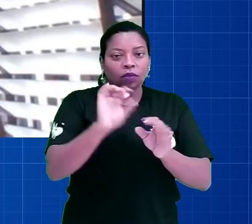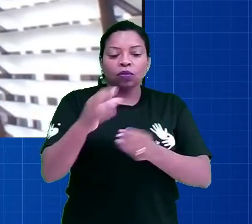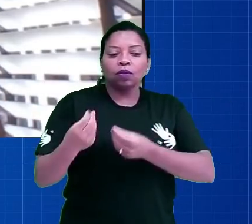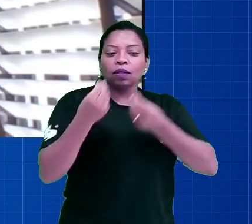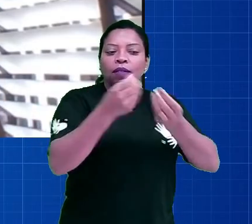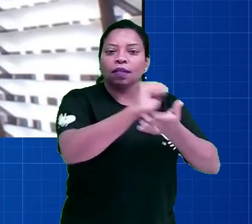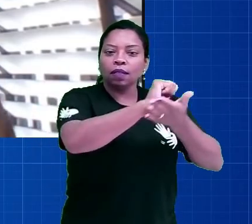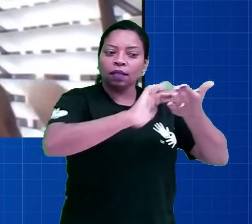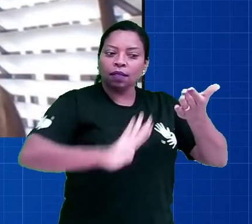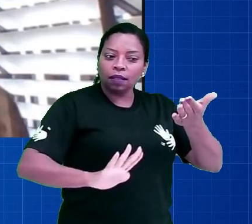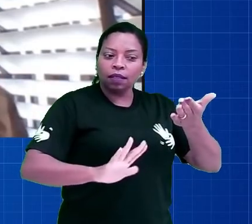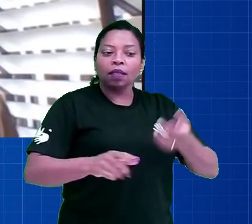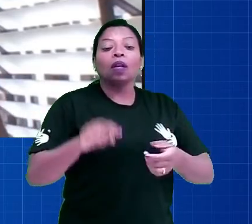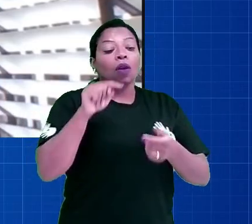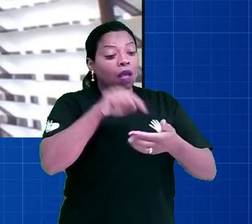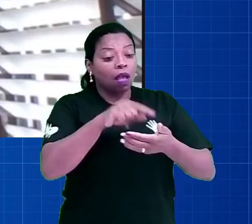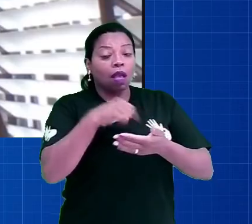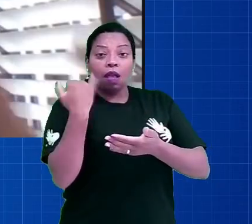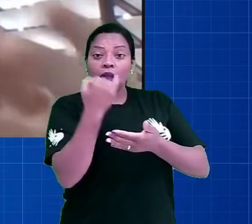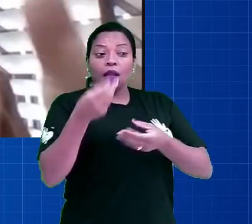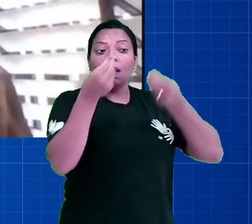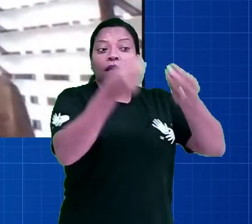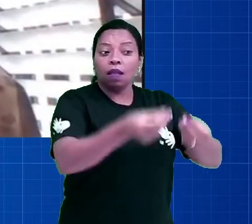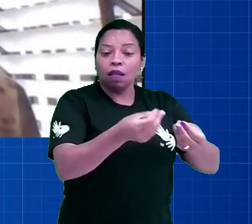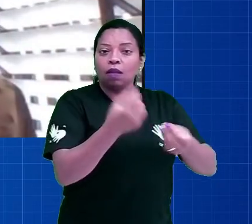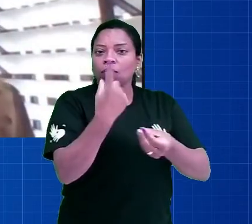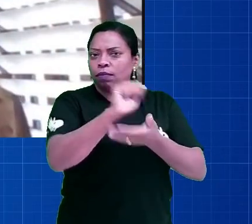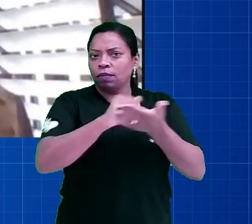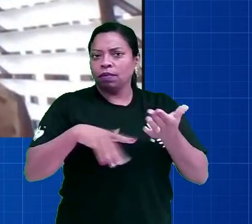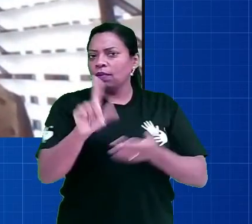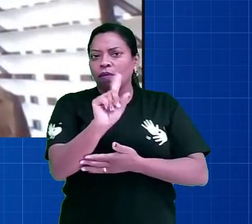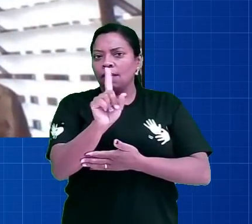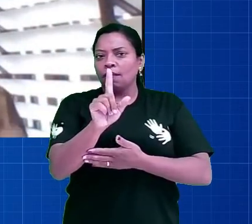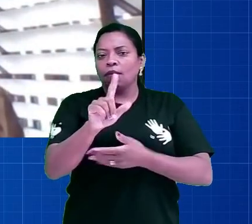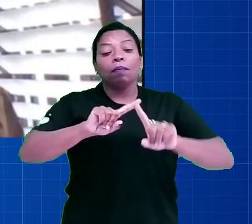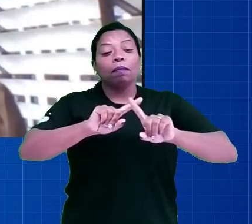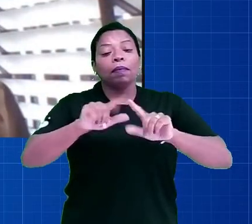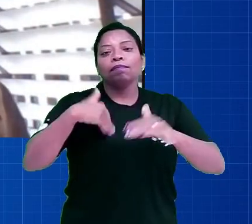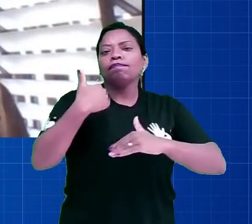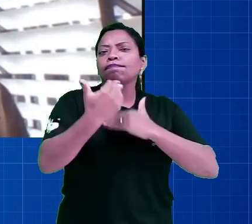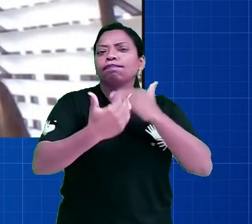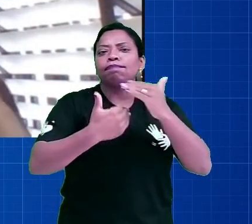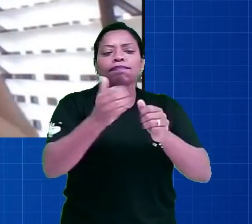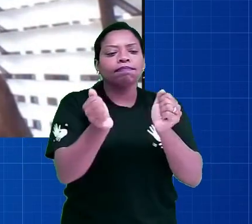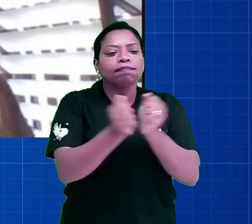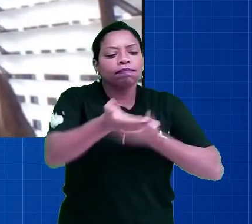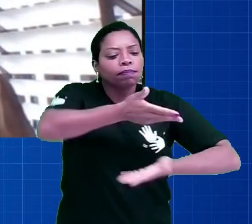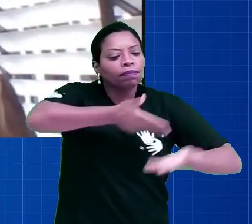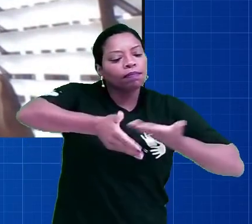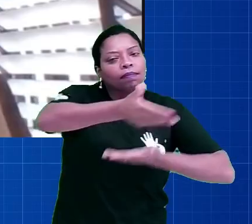enfim, ele leva atividades, ele diz, olha, seria importante tais atividades. Não, é